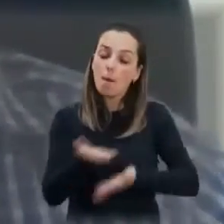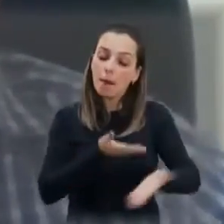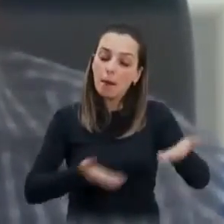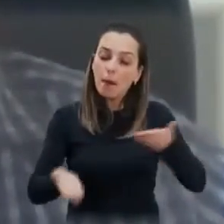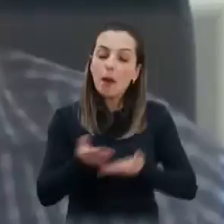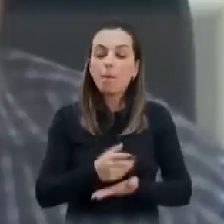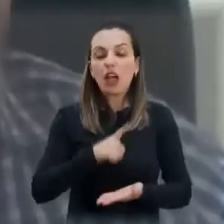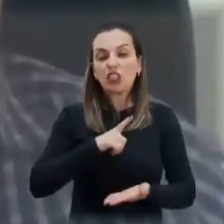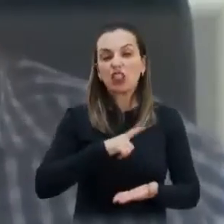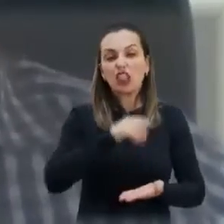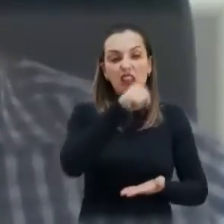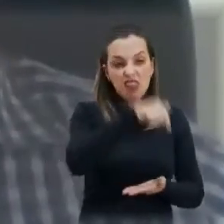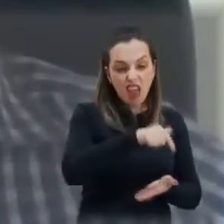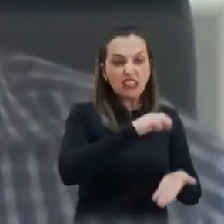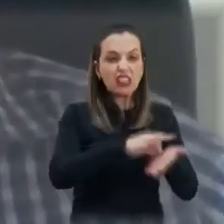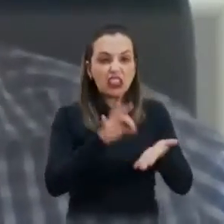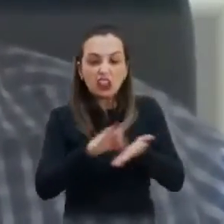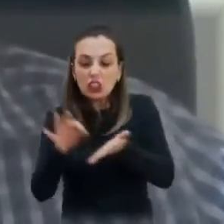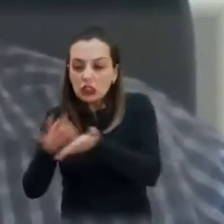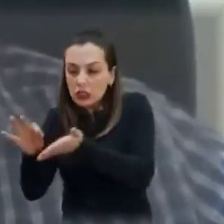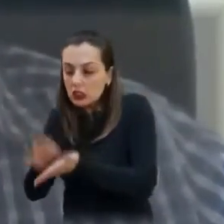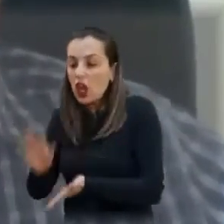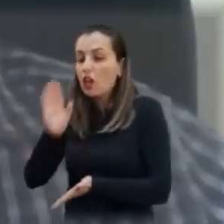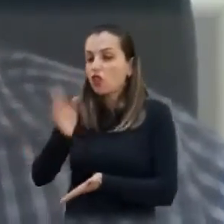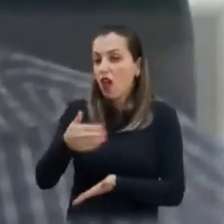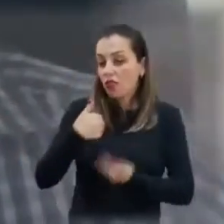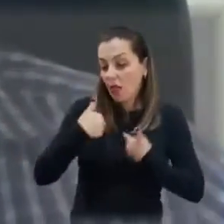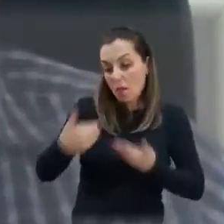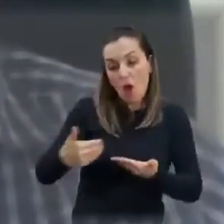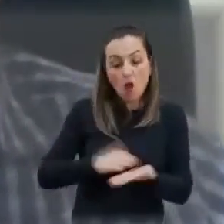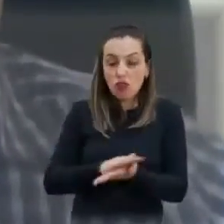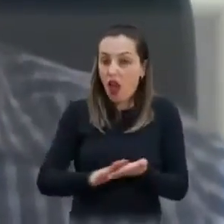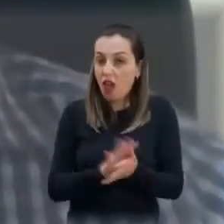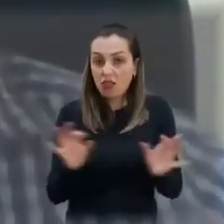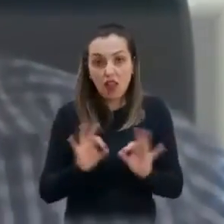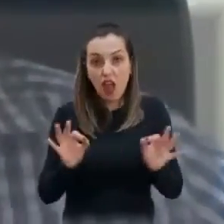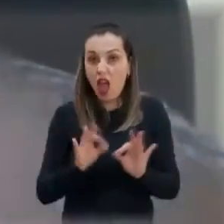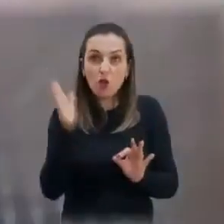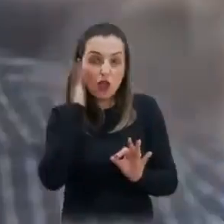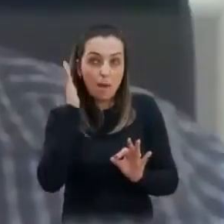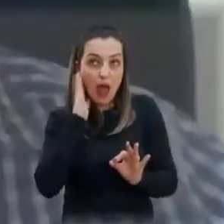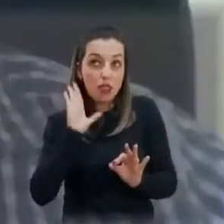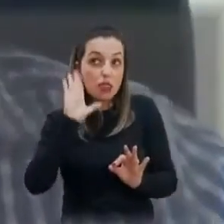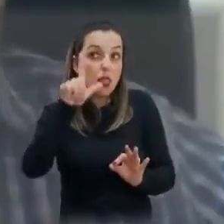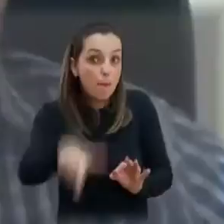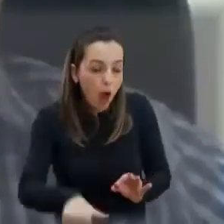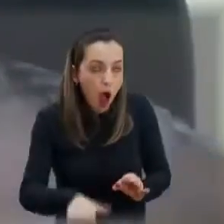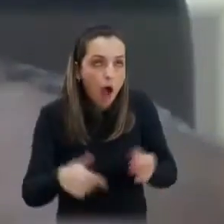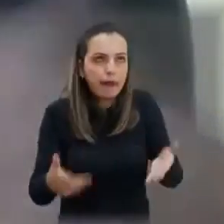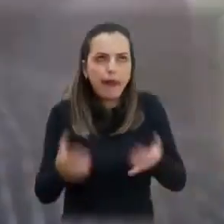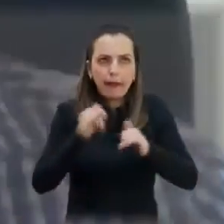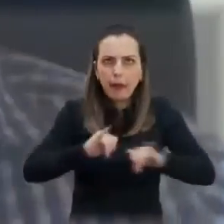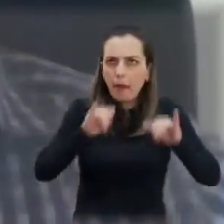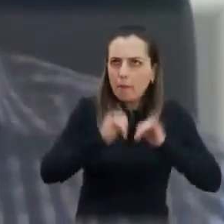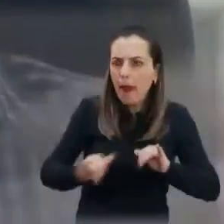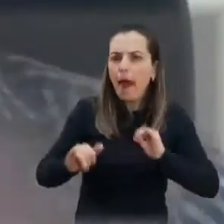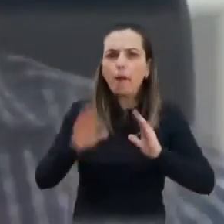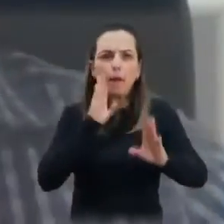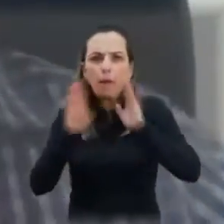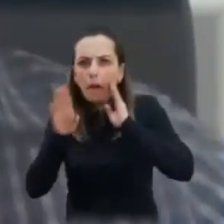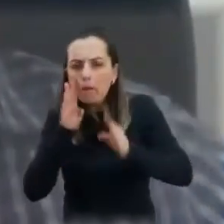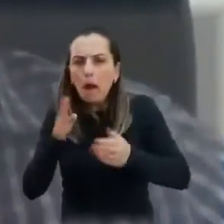tinha 6, 7 assinaturas e foram assinando. Ninguém me convidou, eu só fiquei sabendo isso depois, que foi para as notícias, foi para o